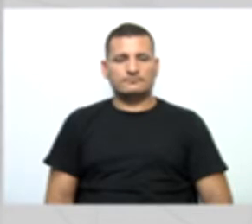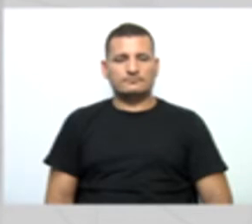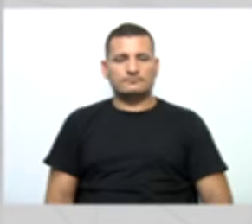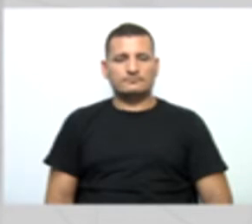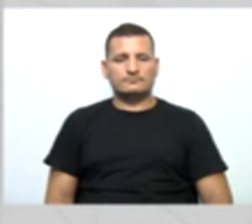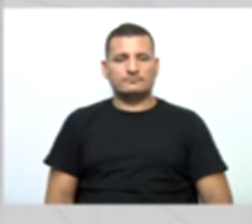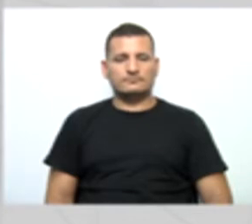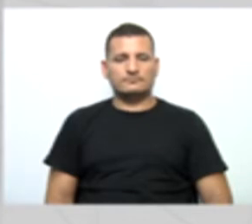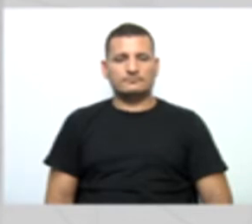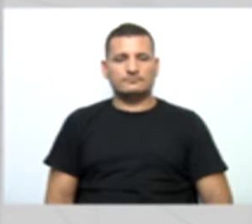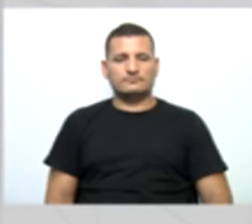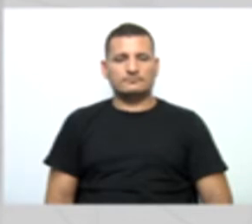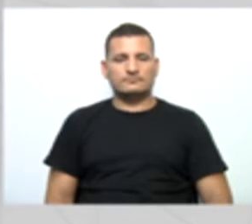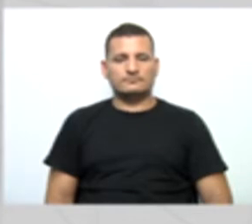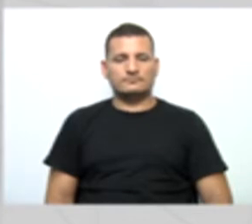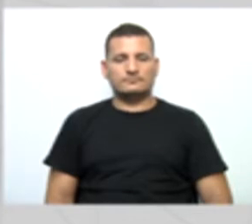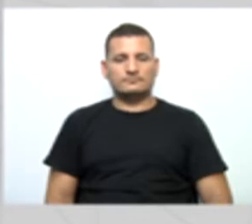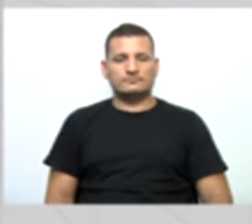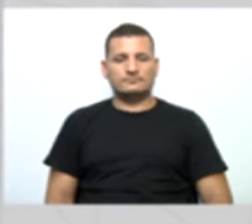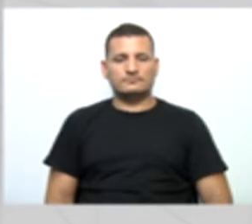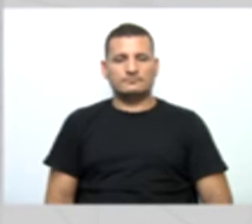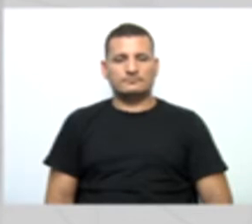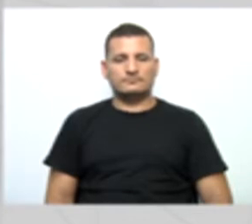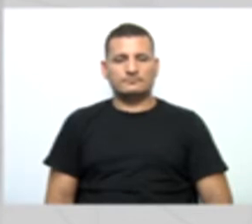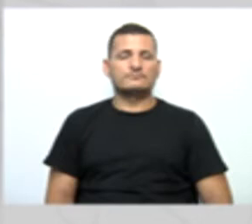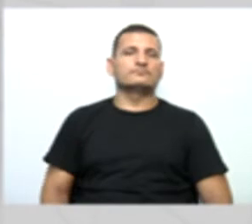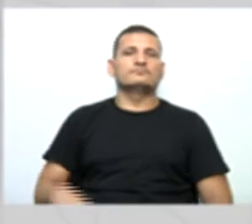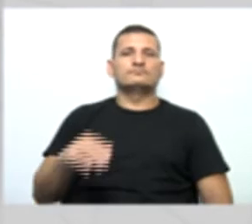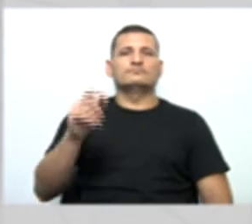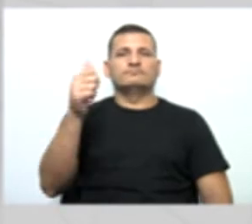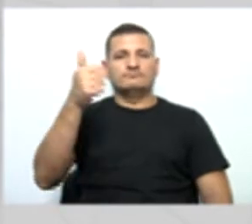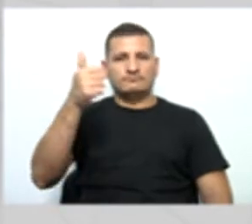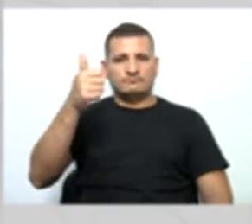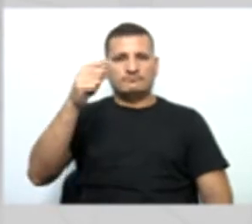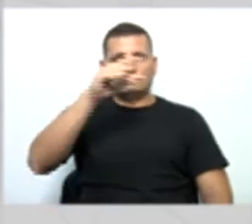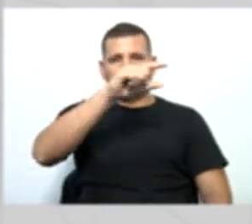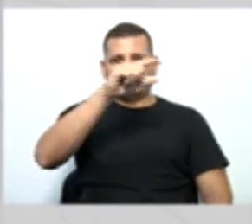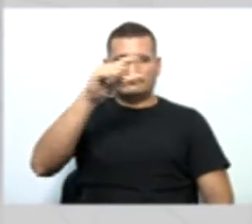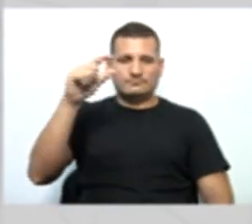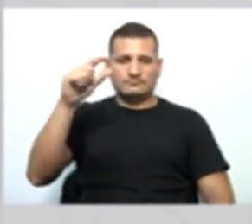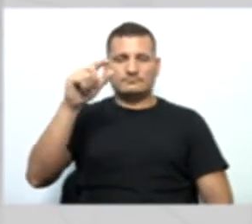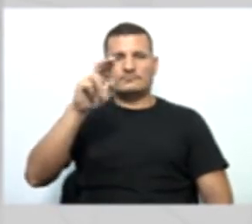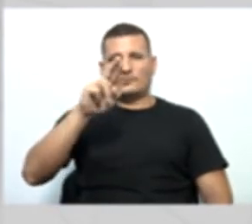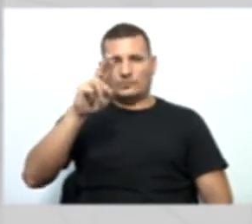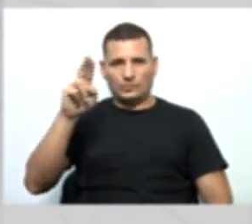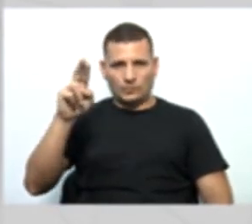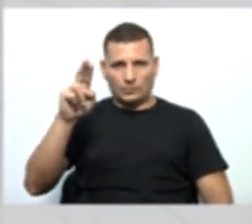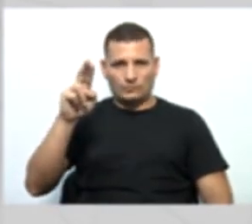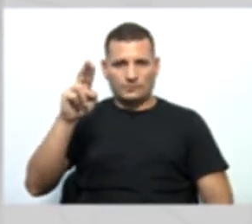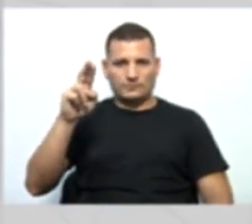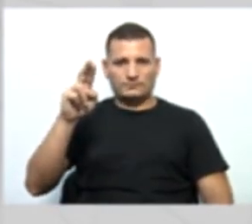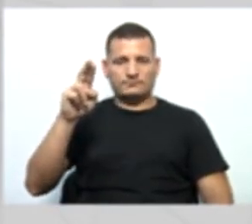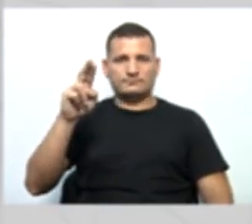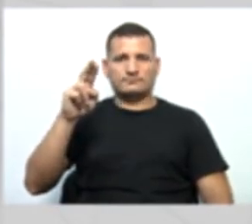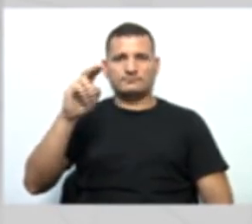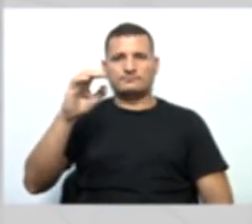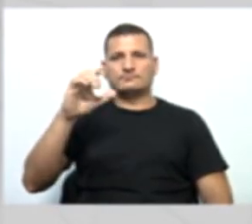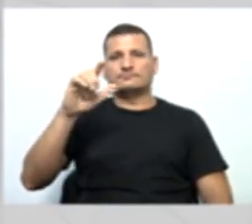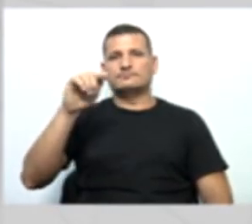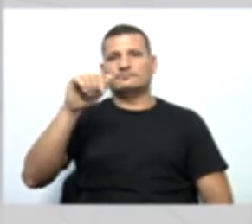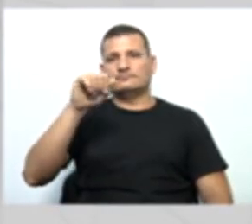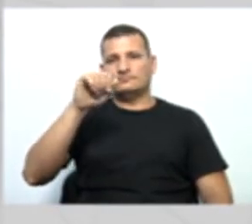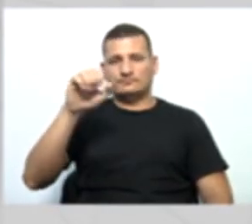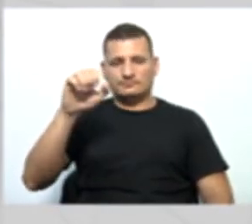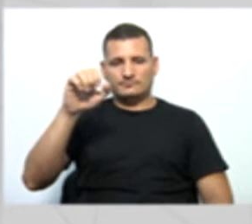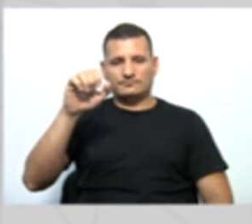Nessa primeira divisão, você vai colocar o nome da sua classe, certo? O nome da classe